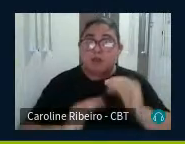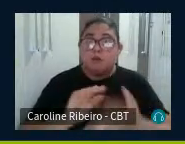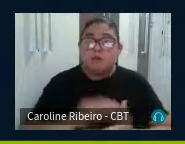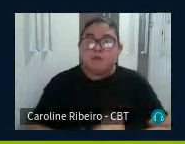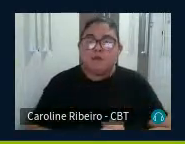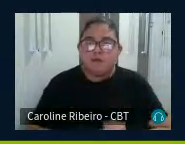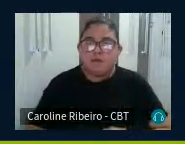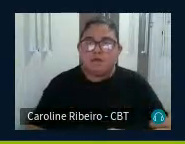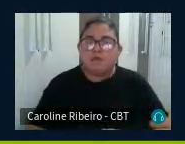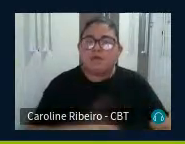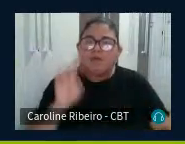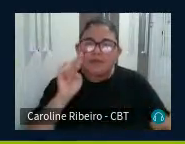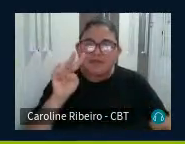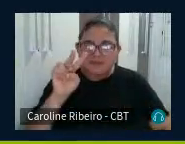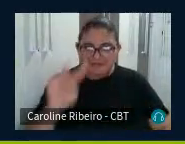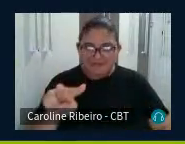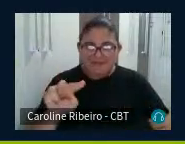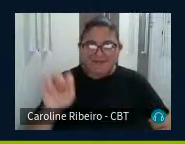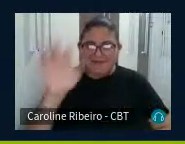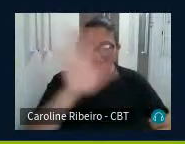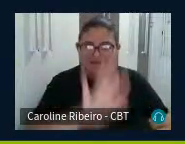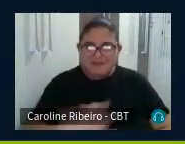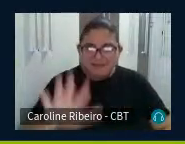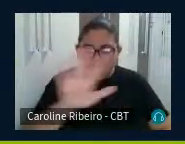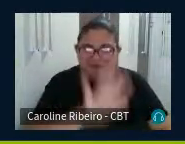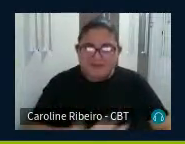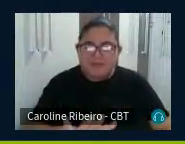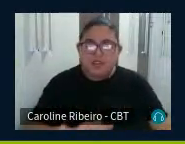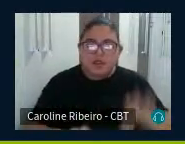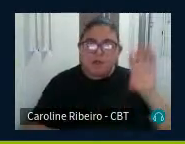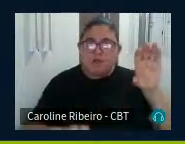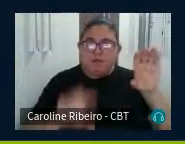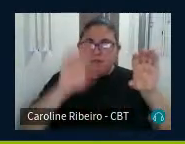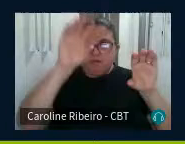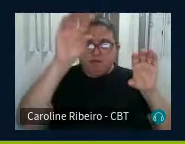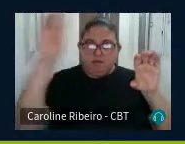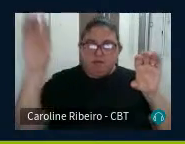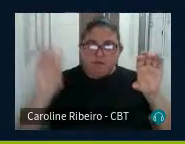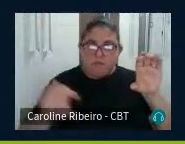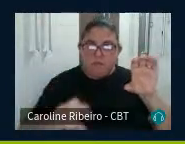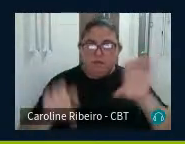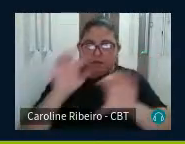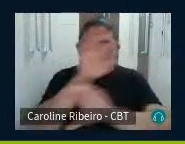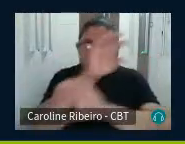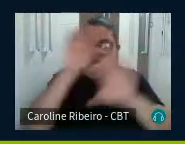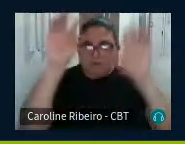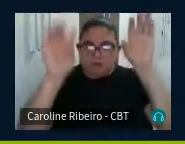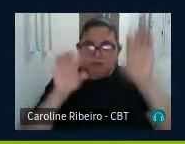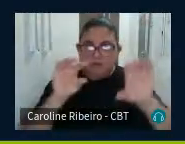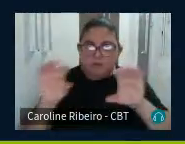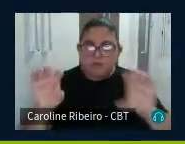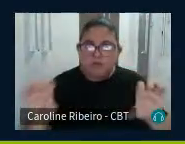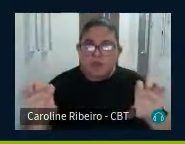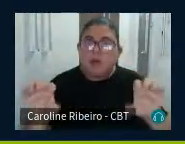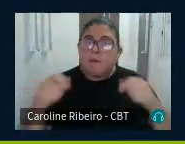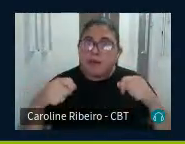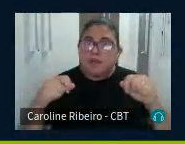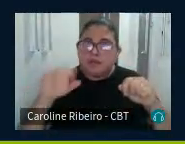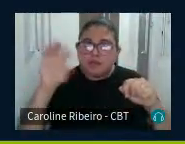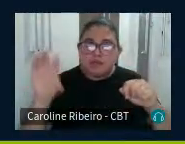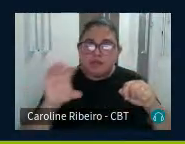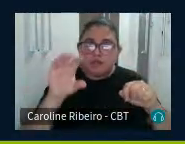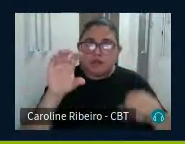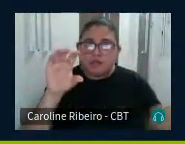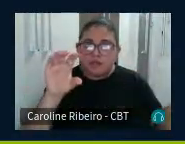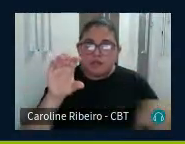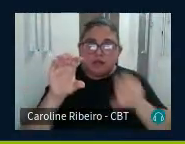Vocês estão vendo esse slide aqui? São várias pecinhas, né? De um quebra-cabeça. Quebra-cabeça tem que estar todo encaixado direitinho. Aqui nós